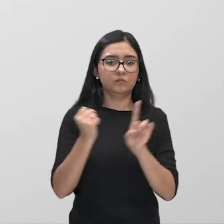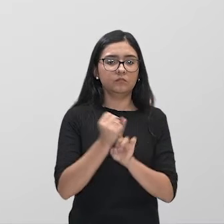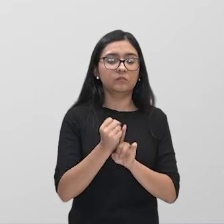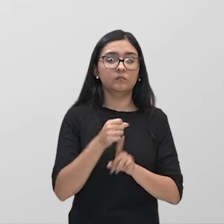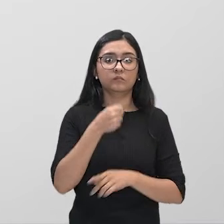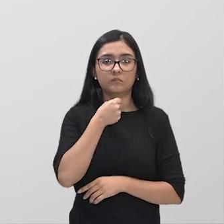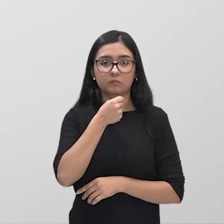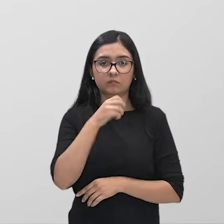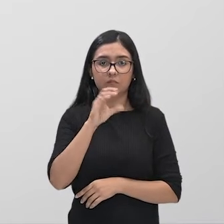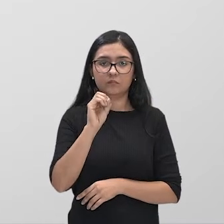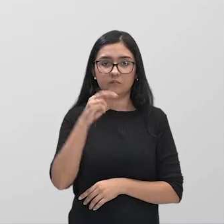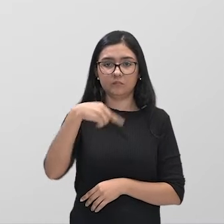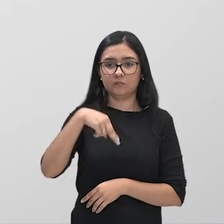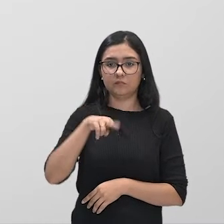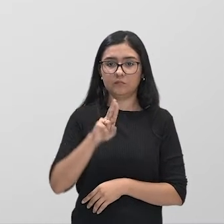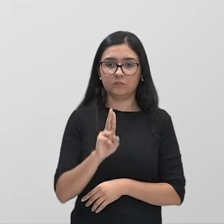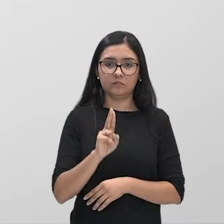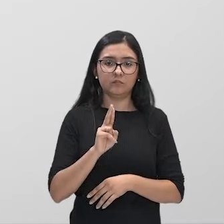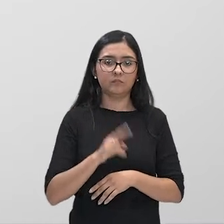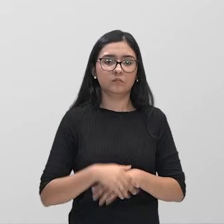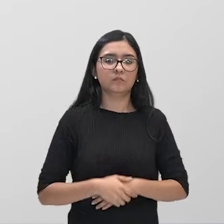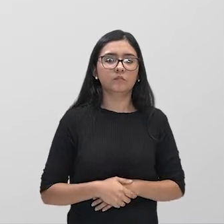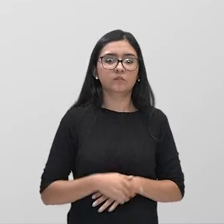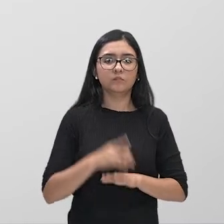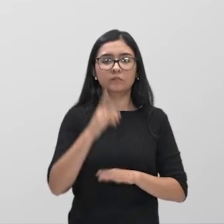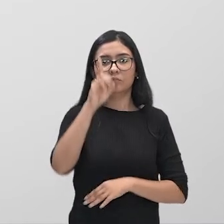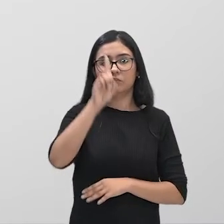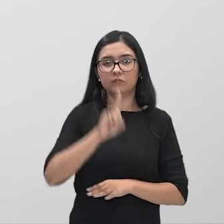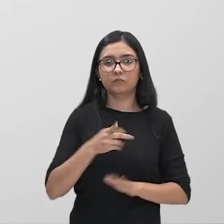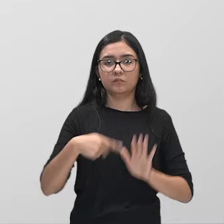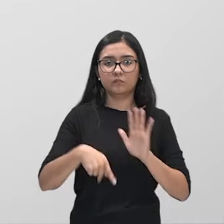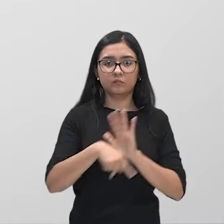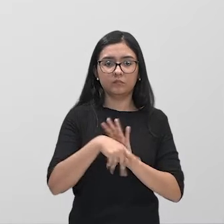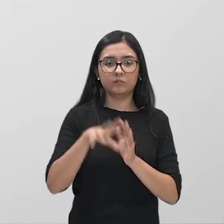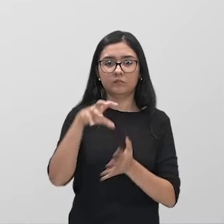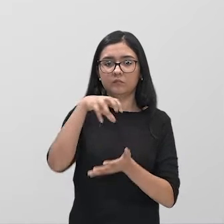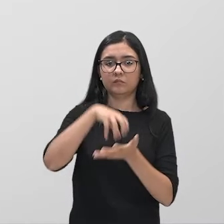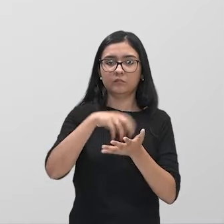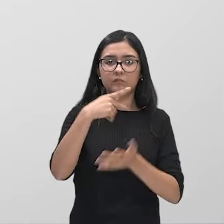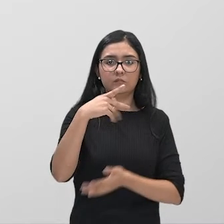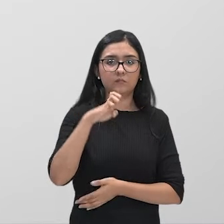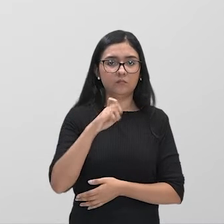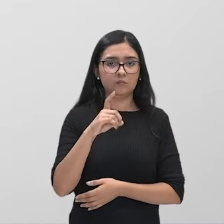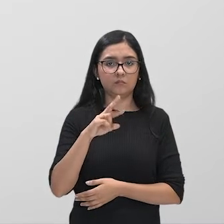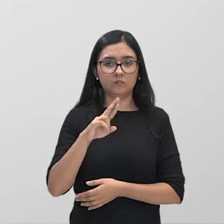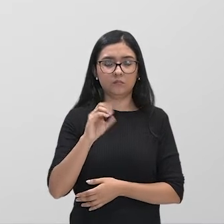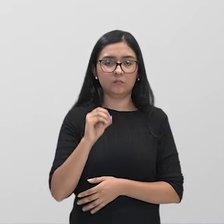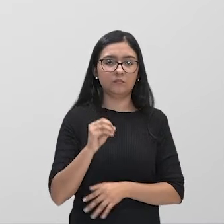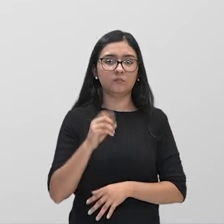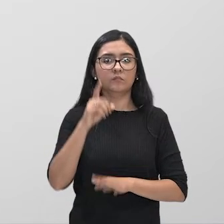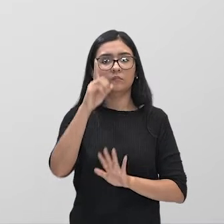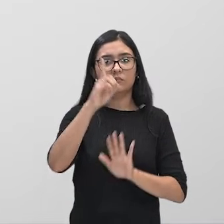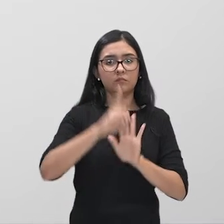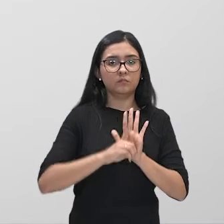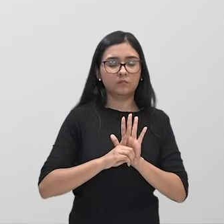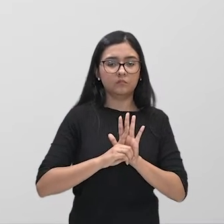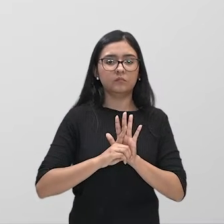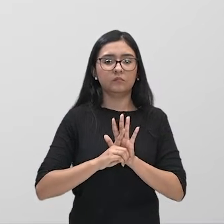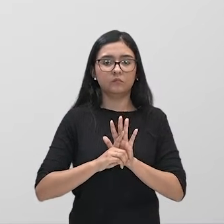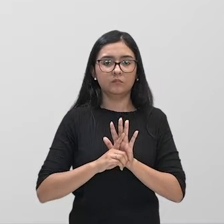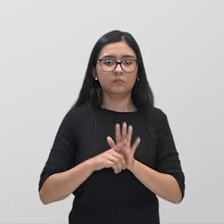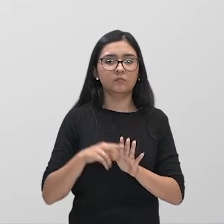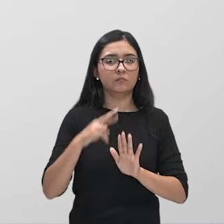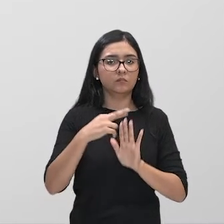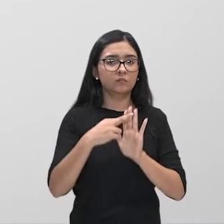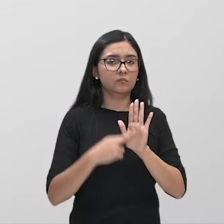Em entrevista à ONU News, diretor do escritório Pedro Conceição, diretor do escritório do